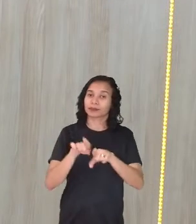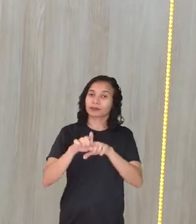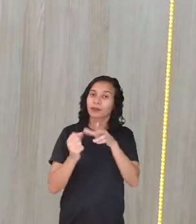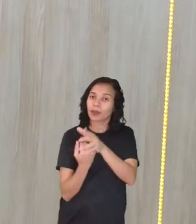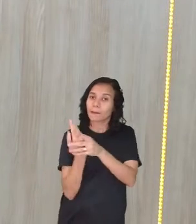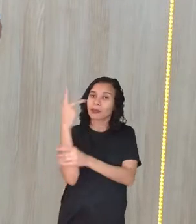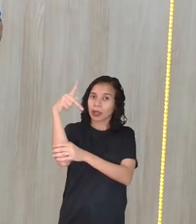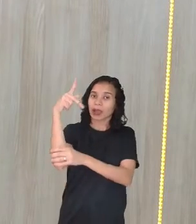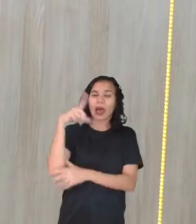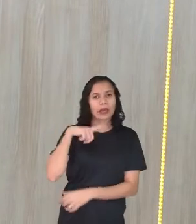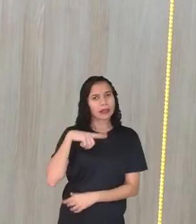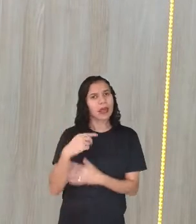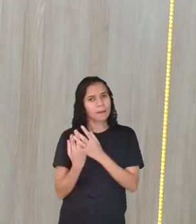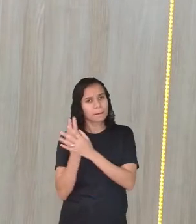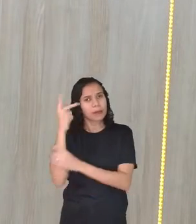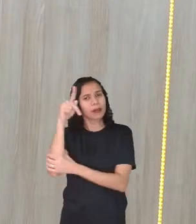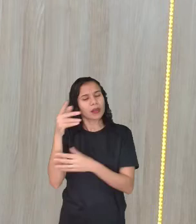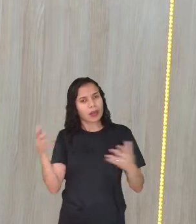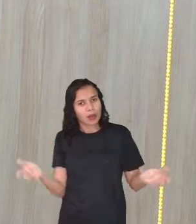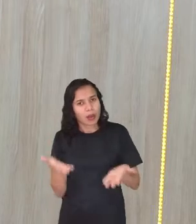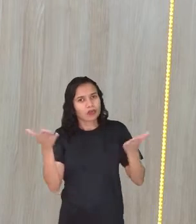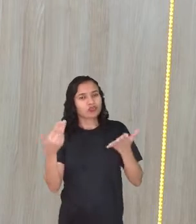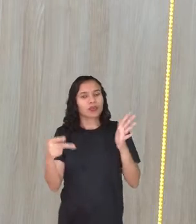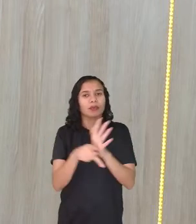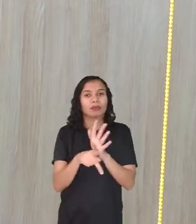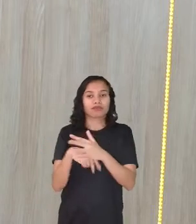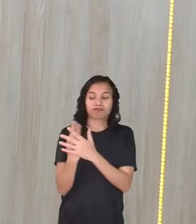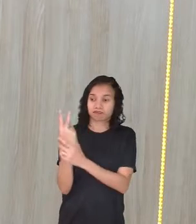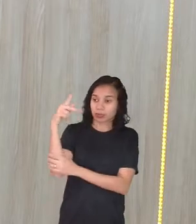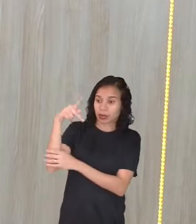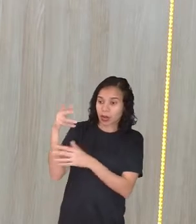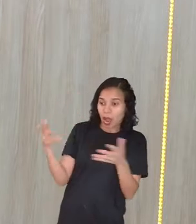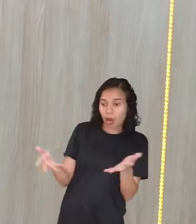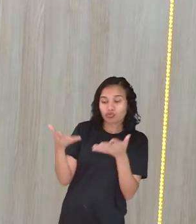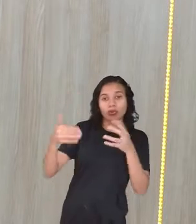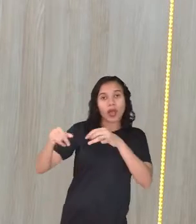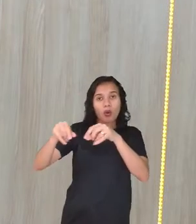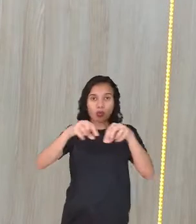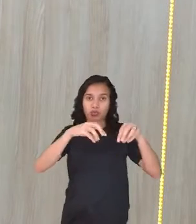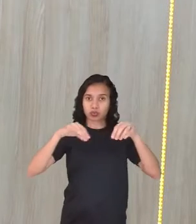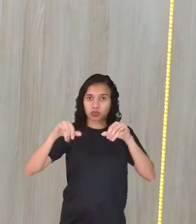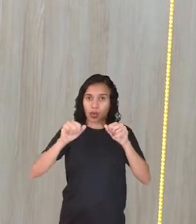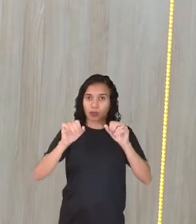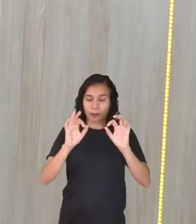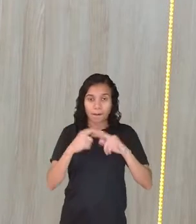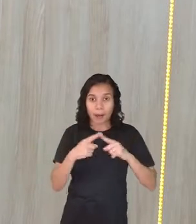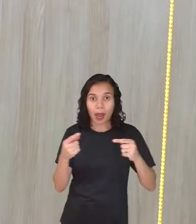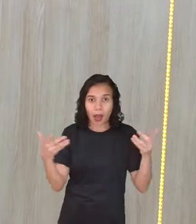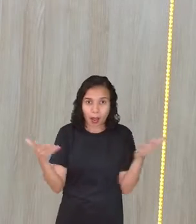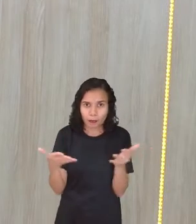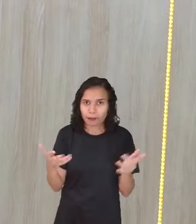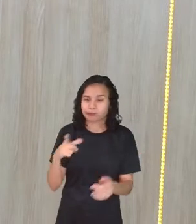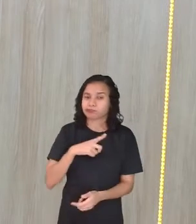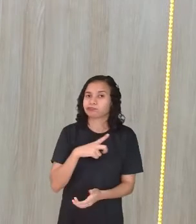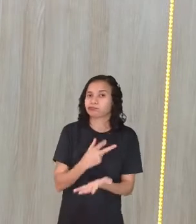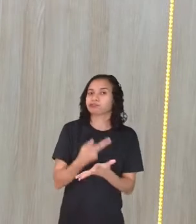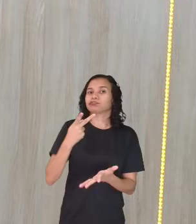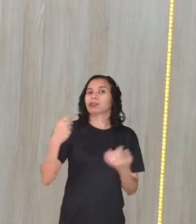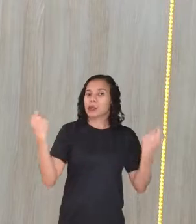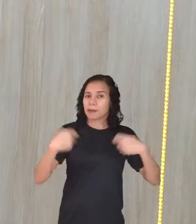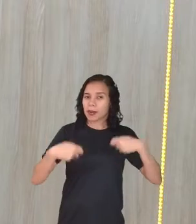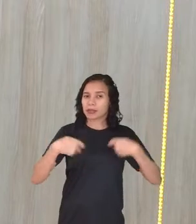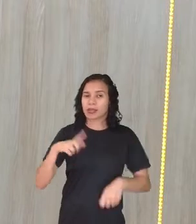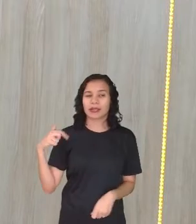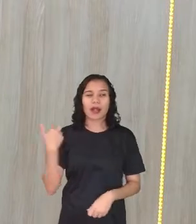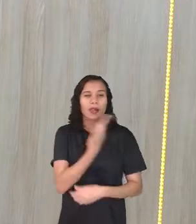vai ver que existem plantas que vão ajudar, que uma determinada plantação vai ajudar esse solo. Agora, para que isso aconteça, é preciso que a gente